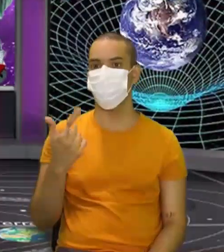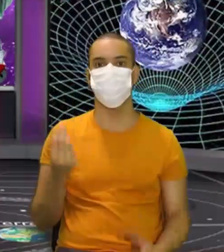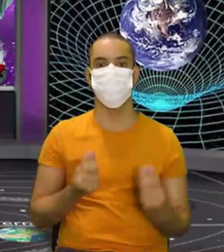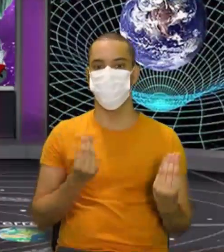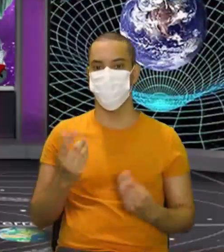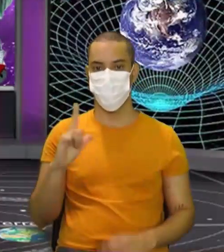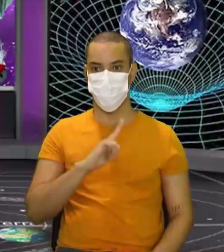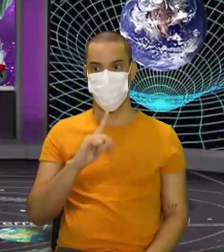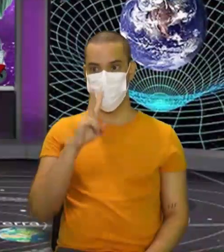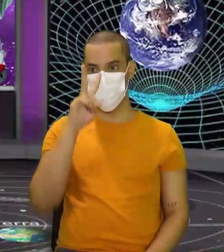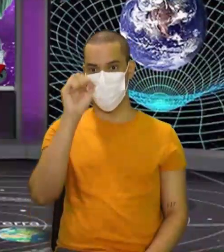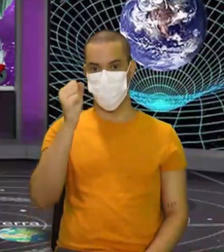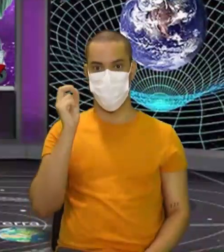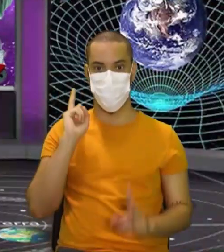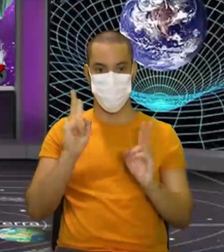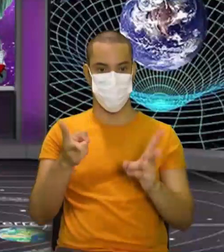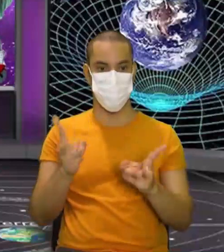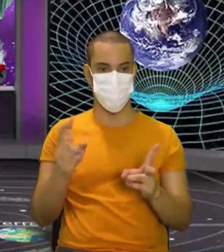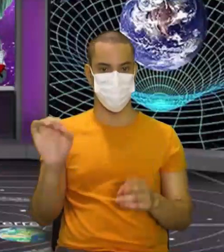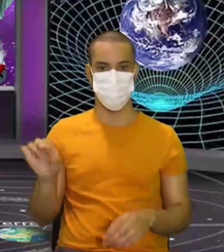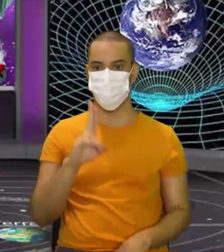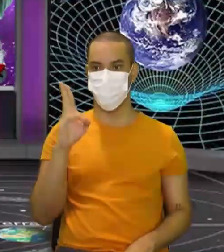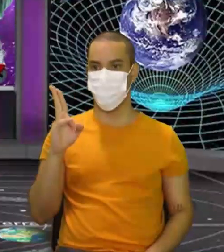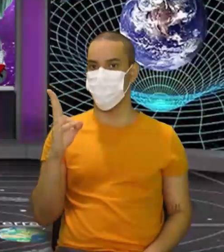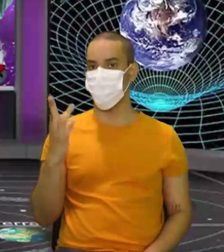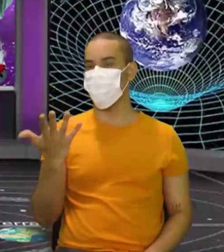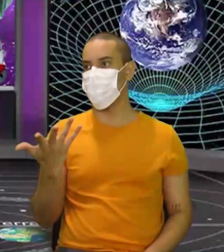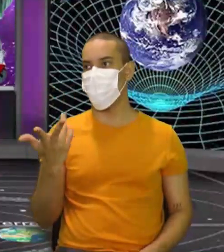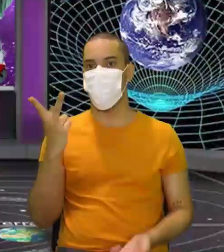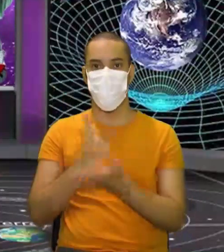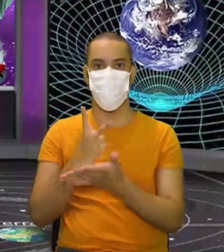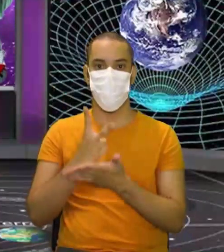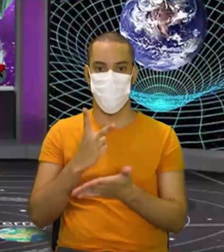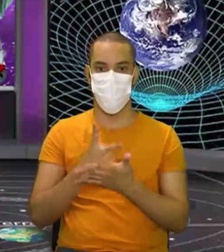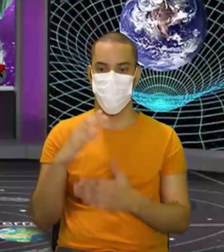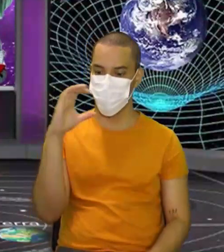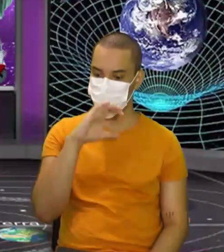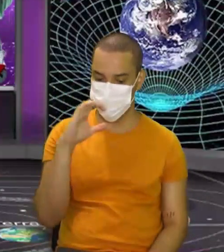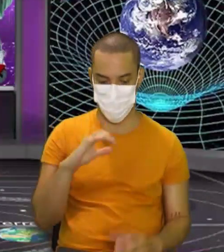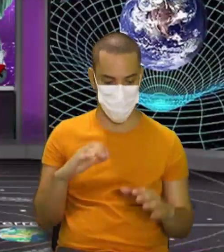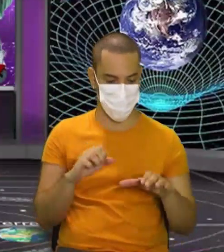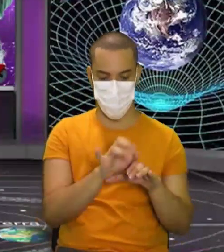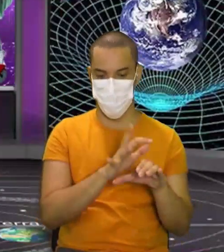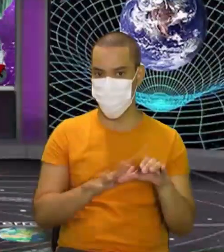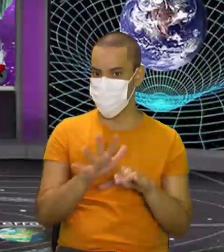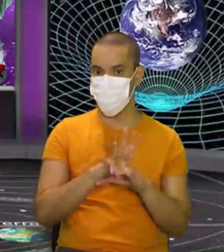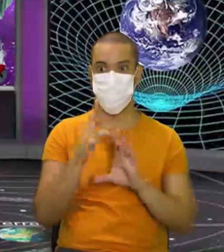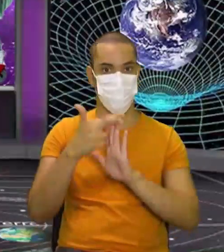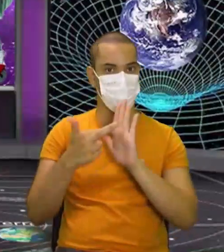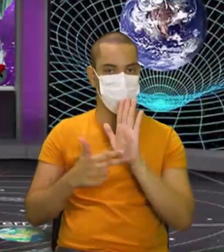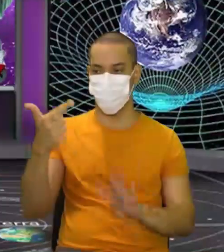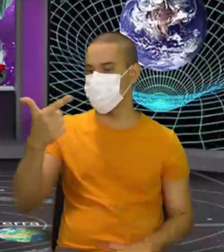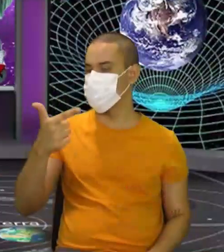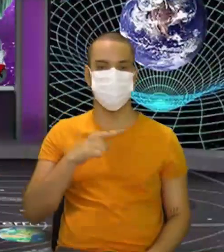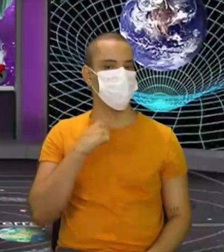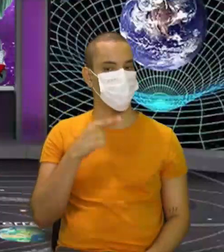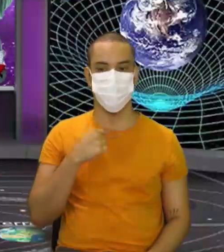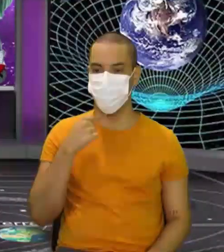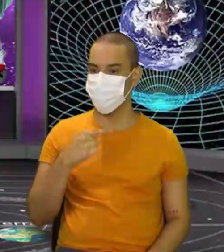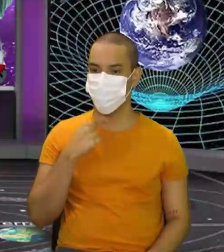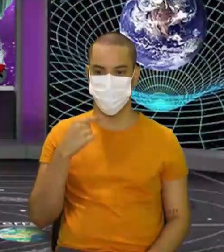força magnética na mesma direção do campo ou na mesma direção da velocidade, quando nós estamos falando da regra número 2,